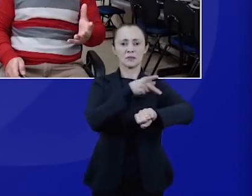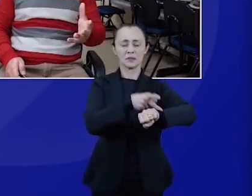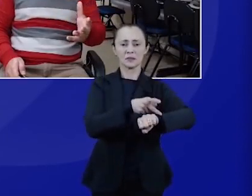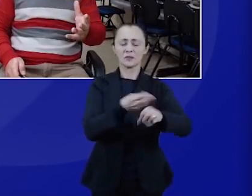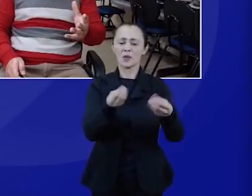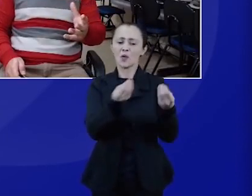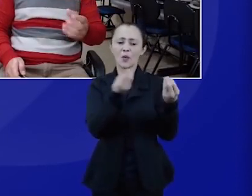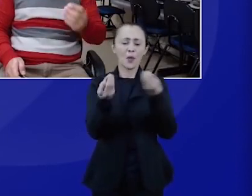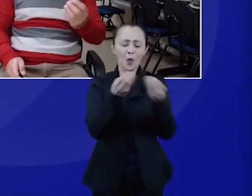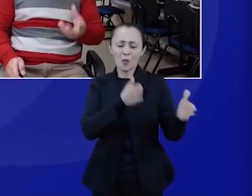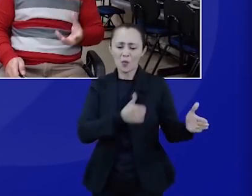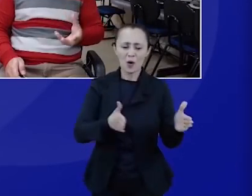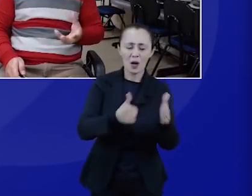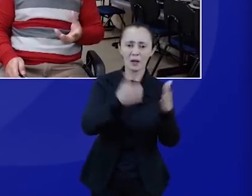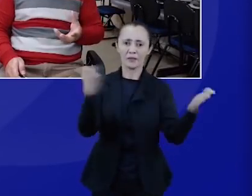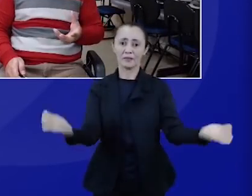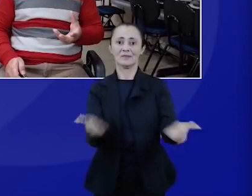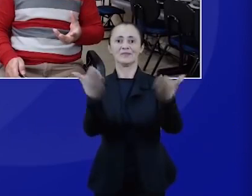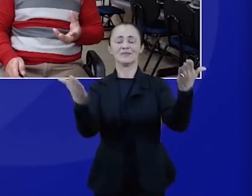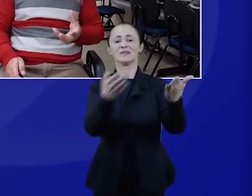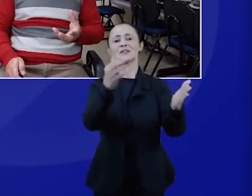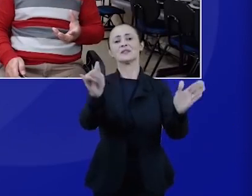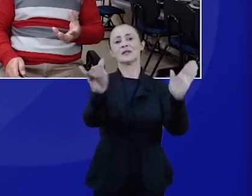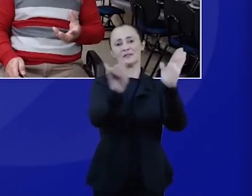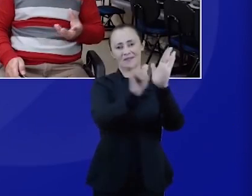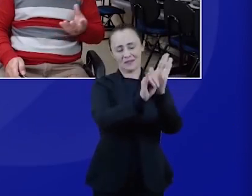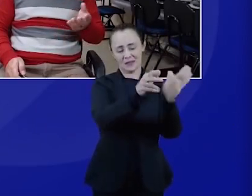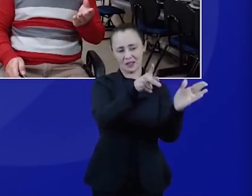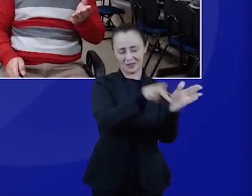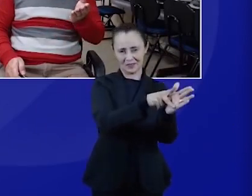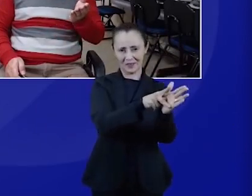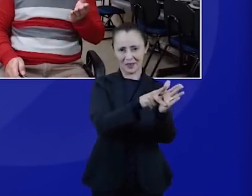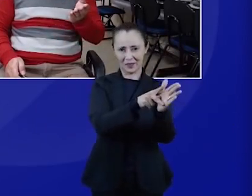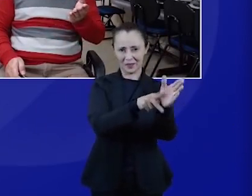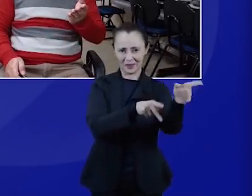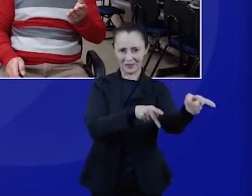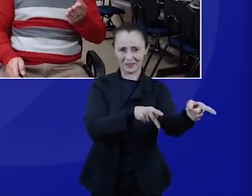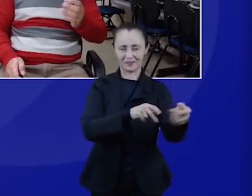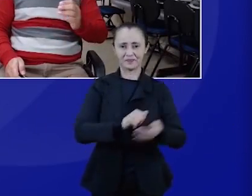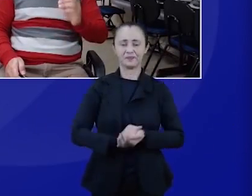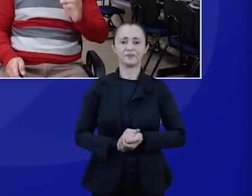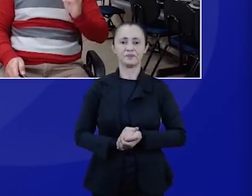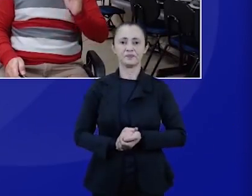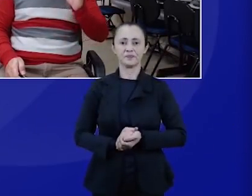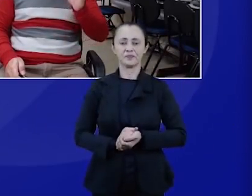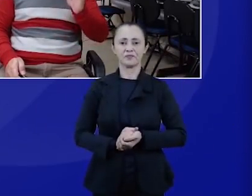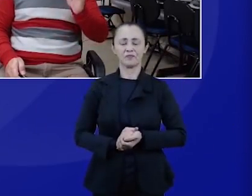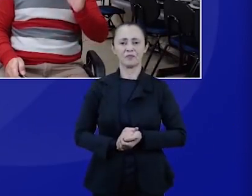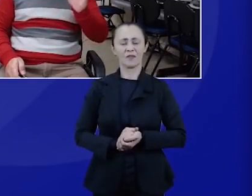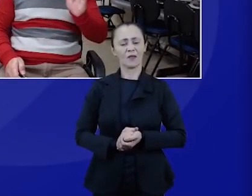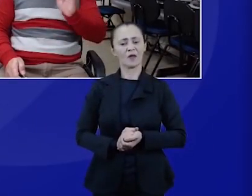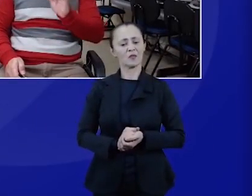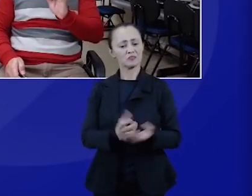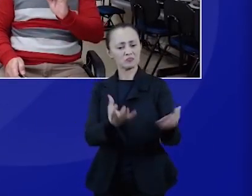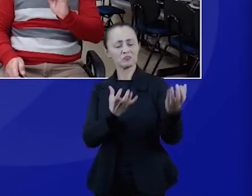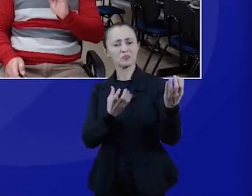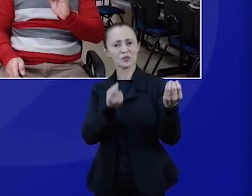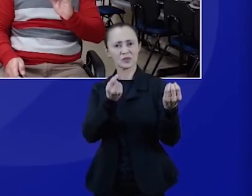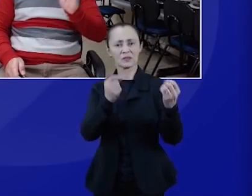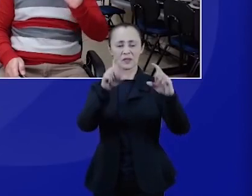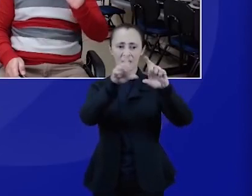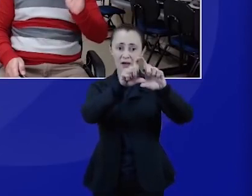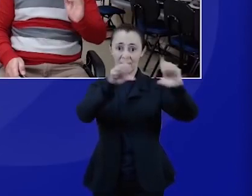o fortalecimento da identidade. Eu gostaria de que você ressaltasse essa última